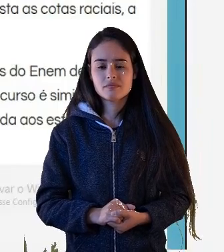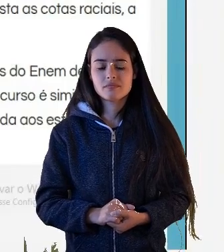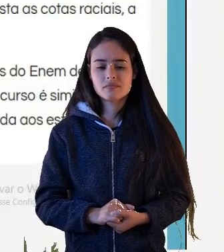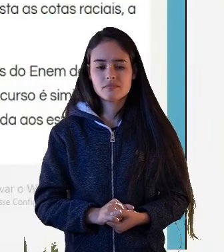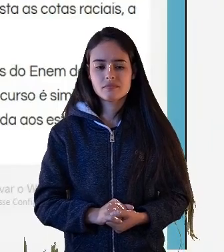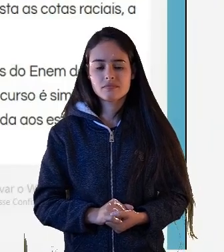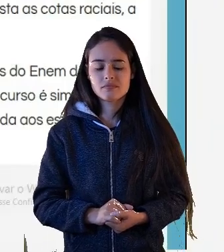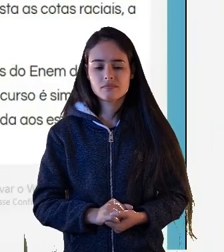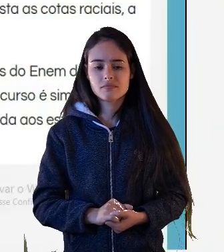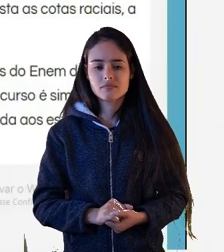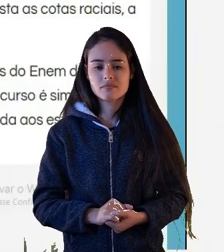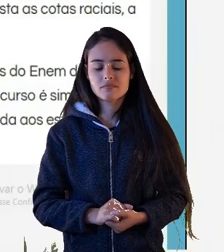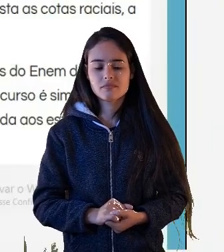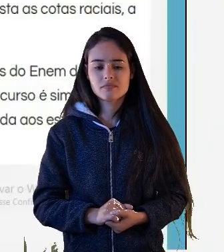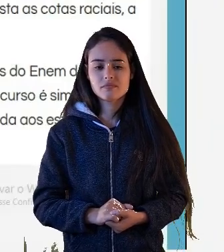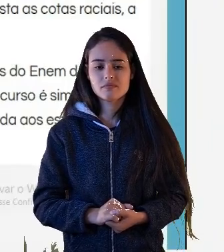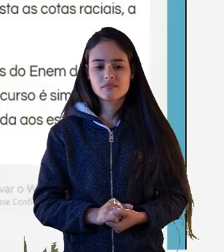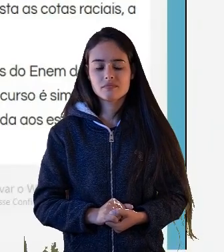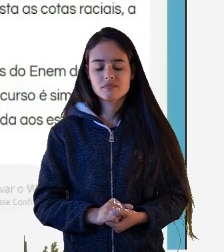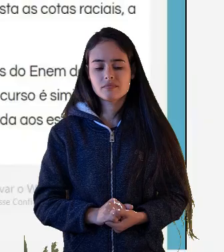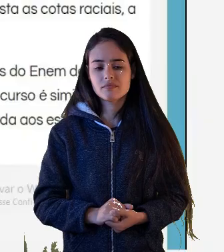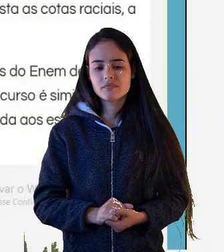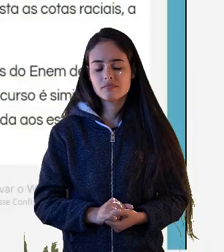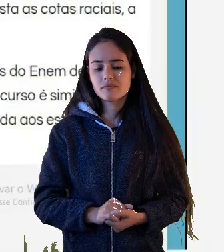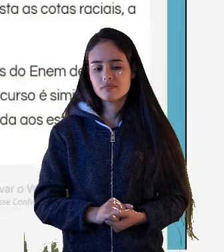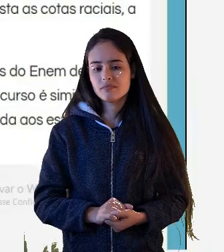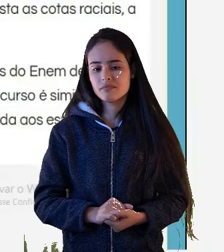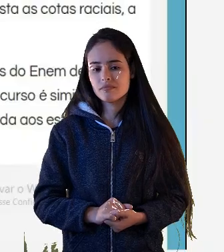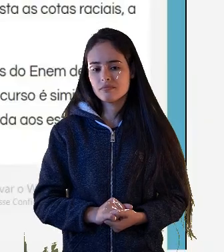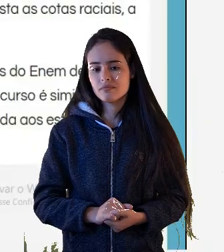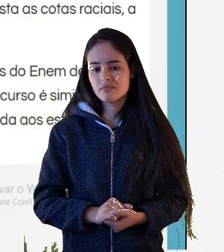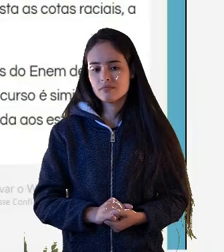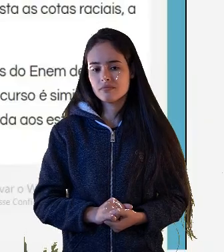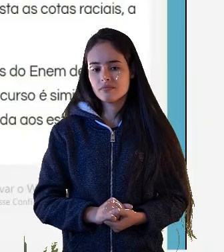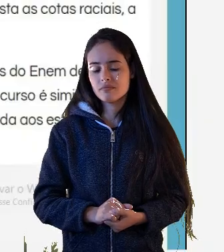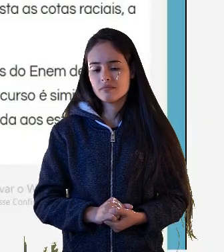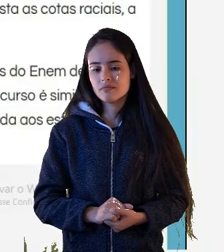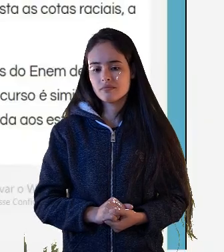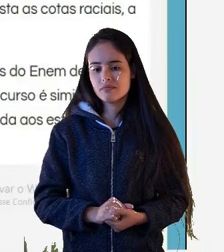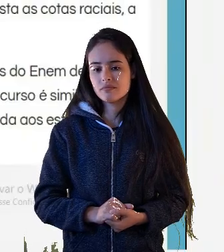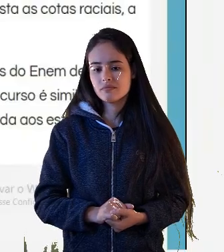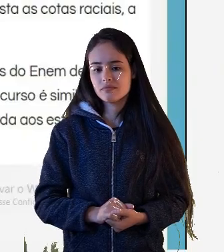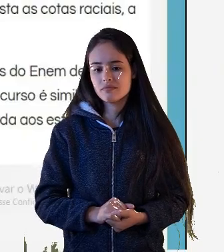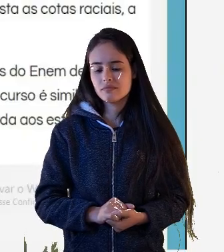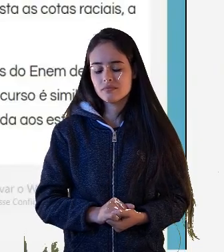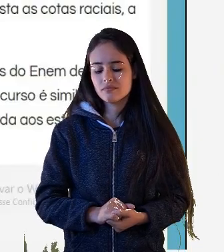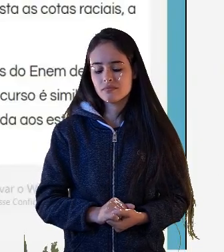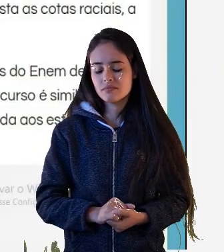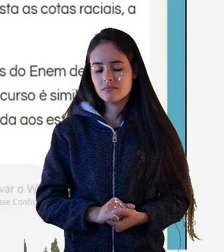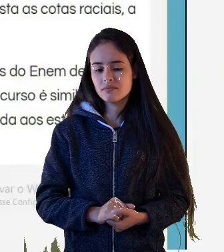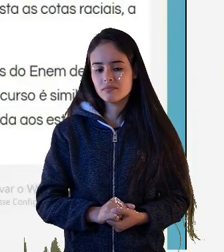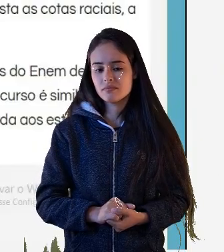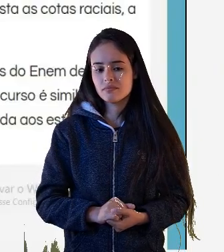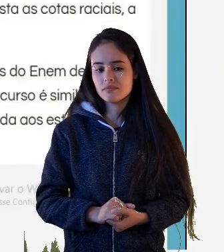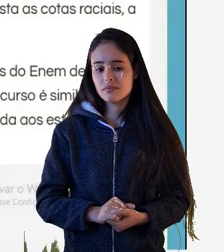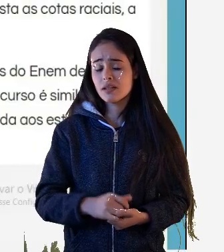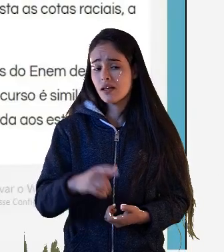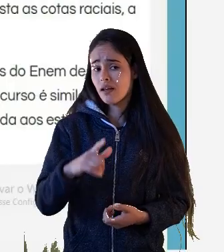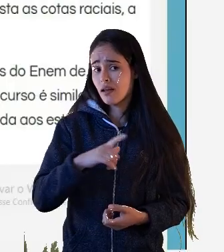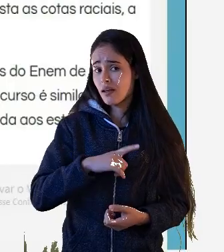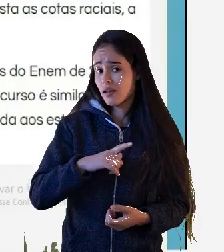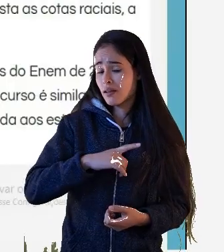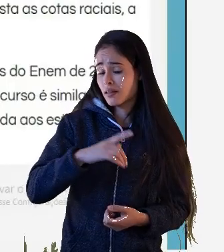é com professores do próprio IFMG, professores negros, né, de história, de sociologia, de várias áreas,